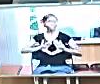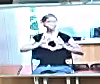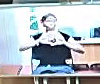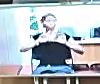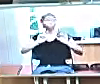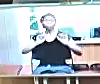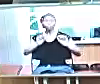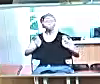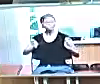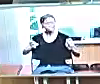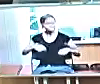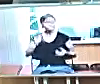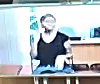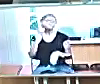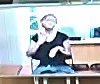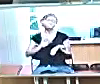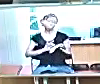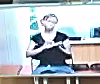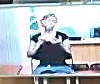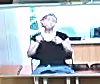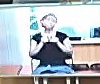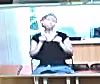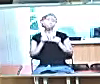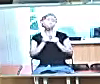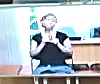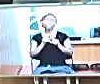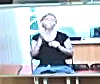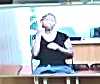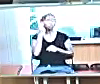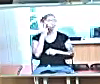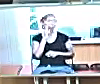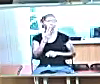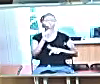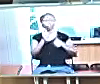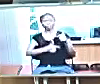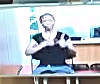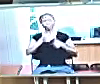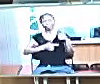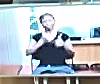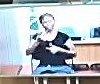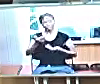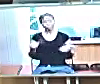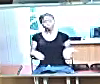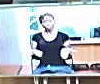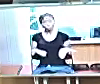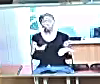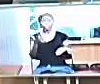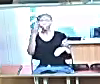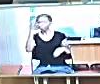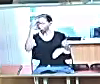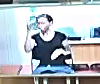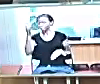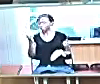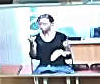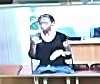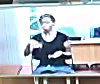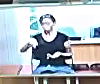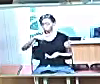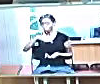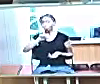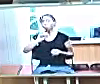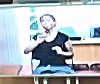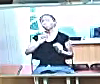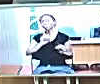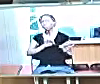se efetivar é também nestes dois dias de trabalho é hoje e amanhã onde nós vamos tratá